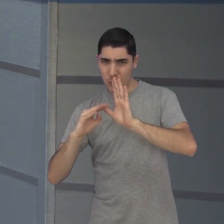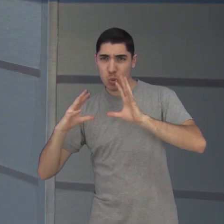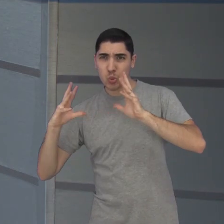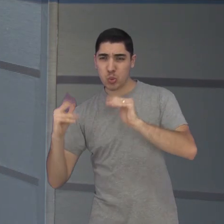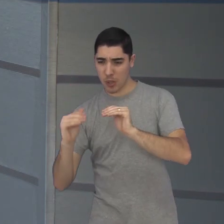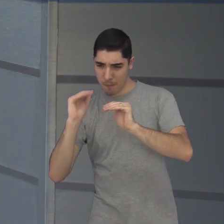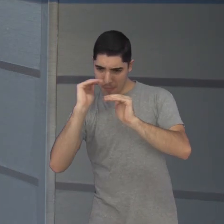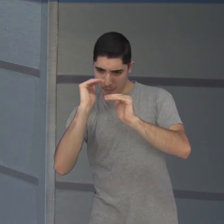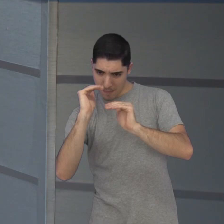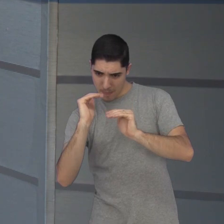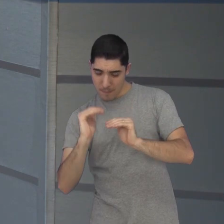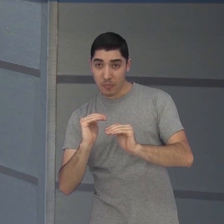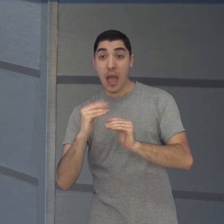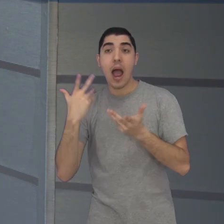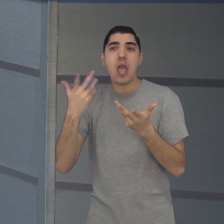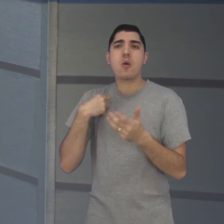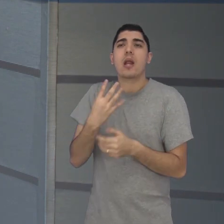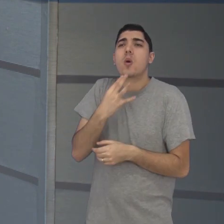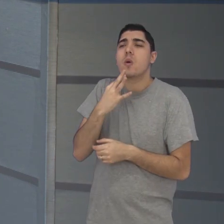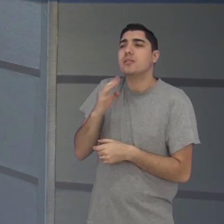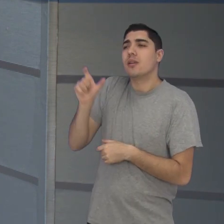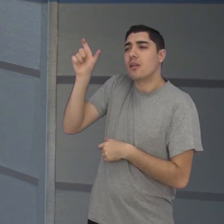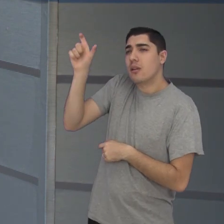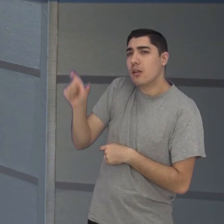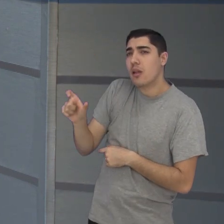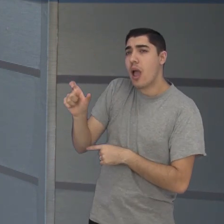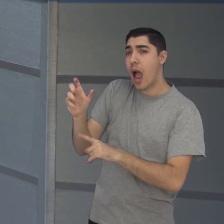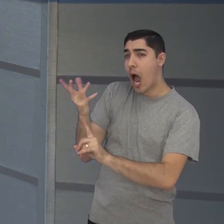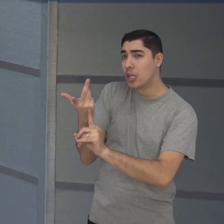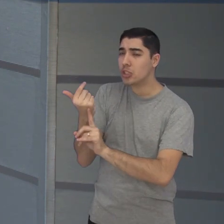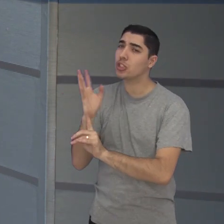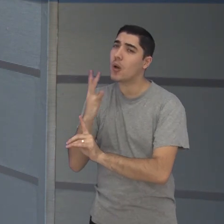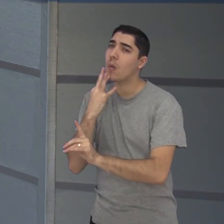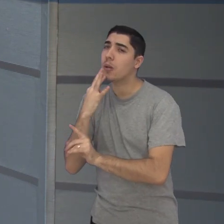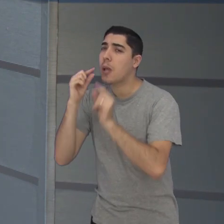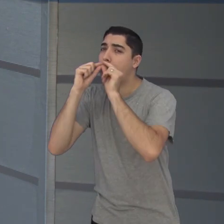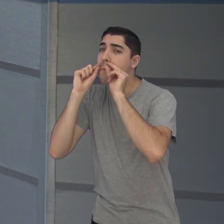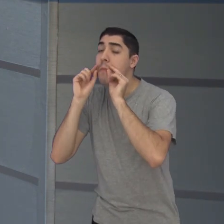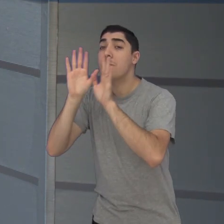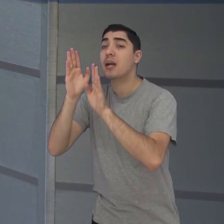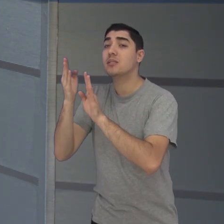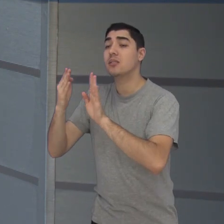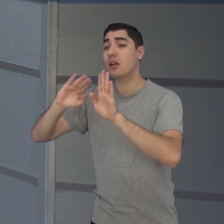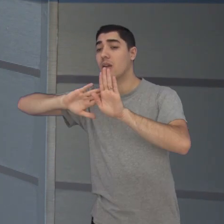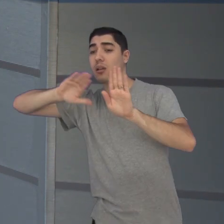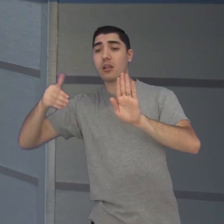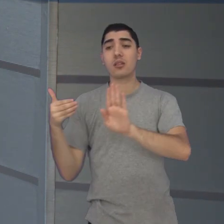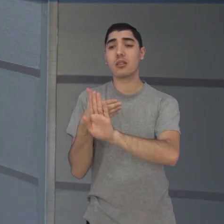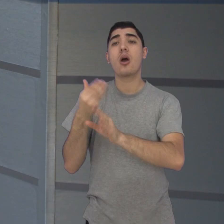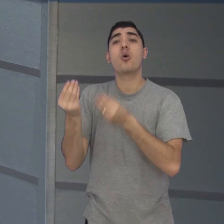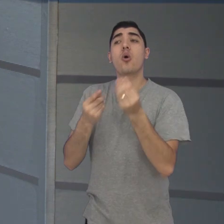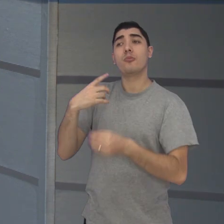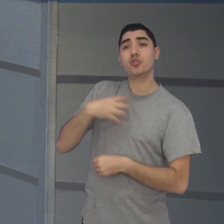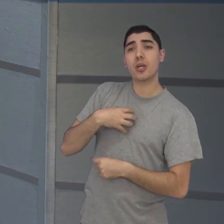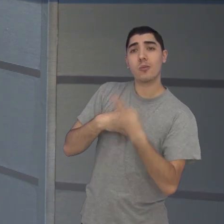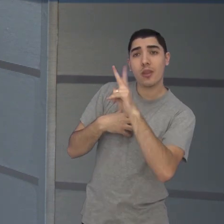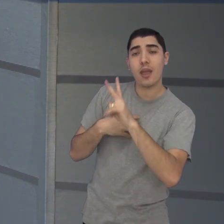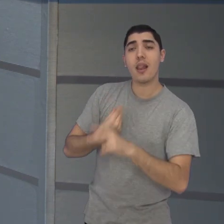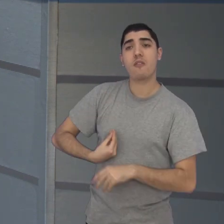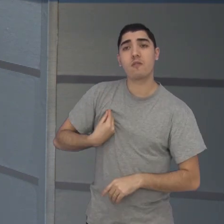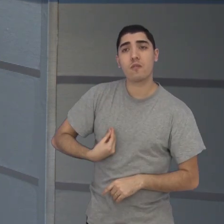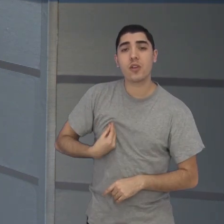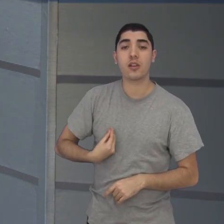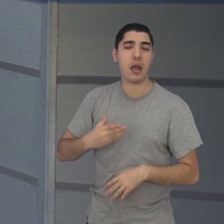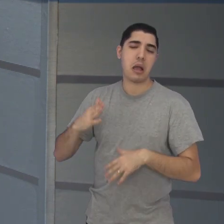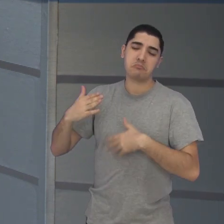era o Mazzaropi artista. Aí eu queria saber o que era o Mazzaropi atrás das câmeras. O que ele fazia, como ele era. Pode crer. Como ele